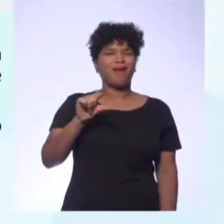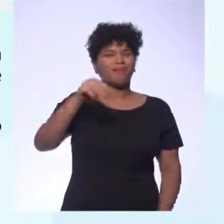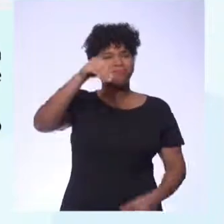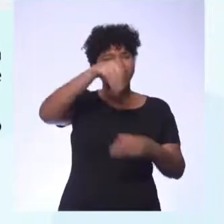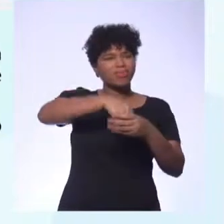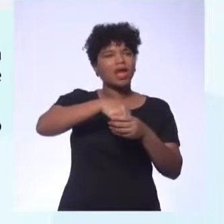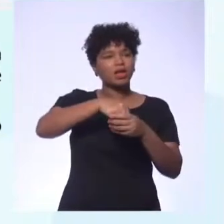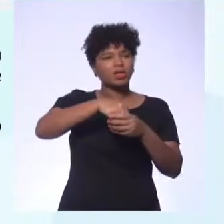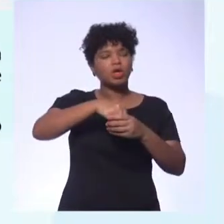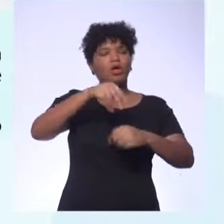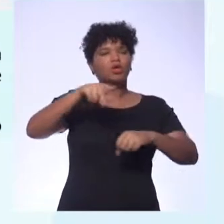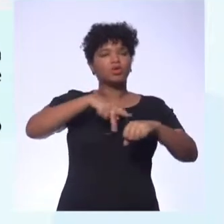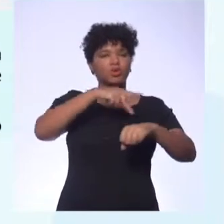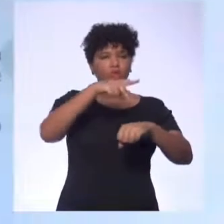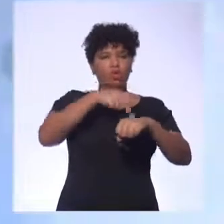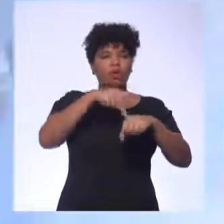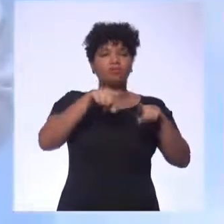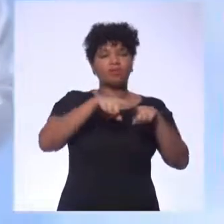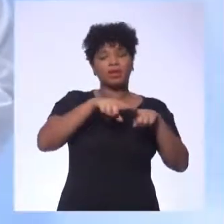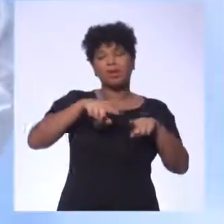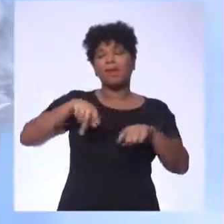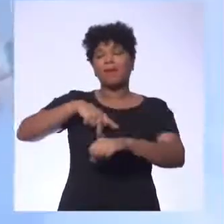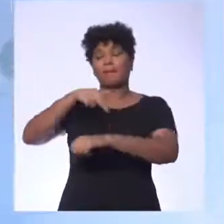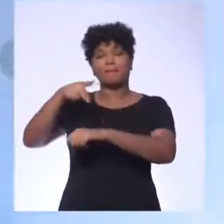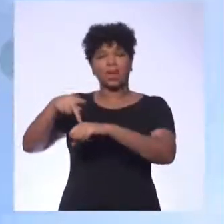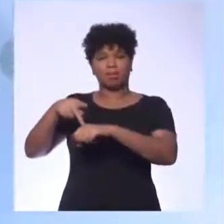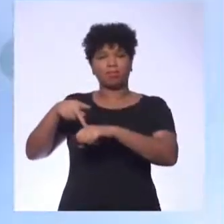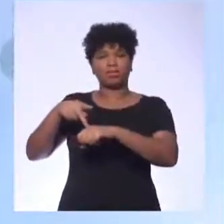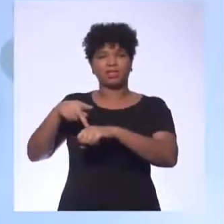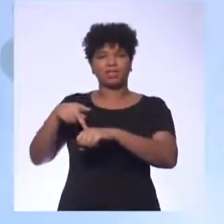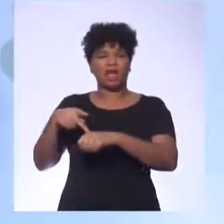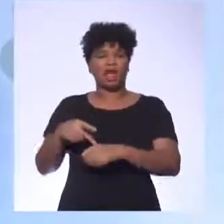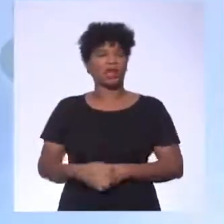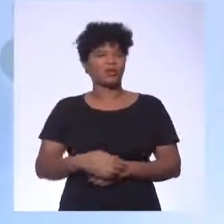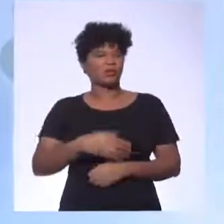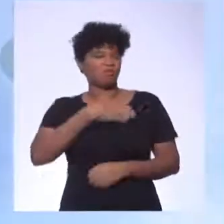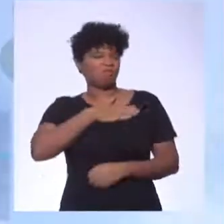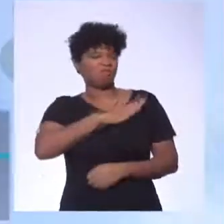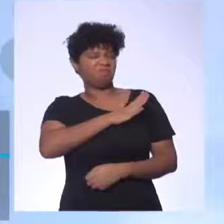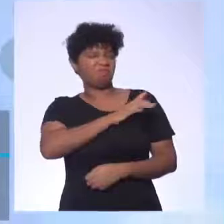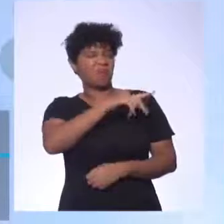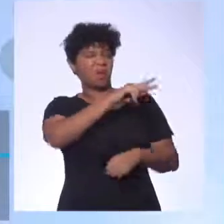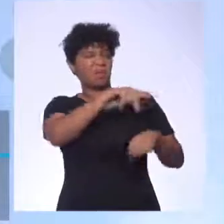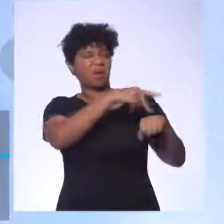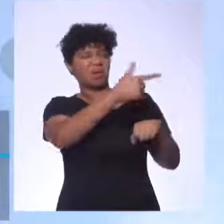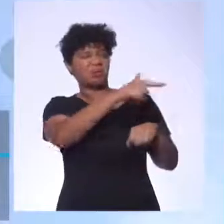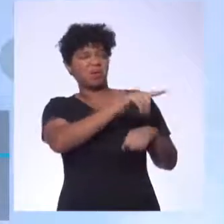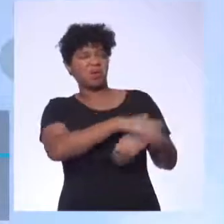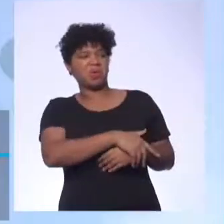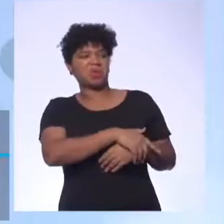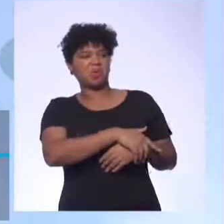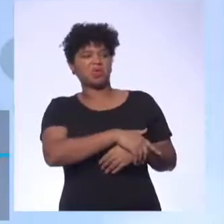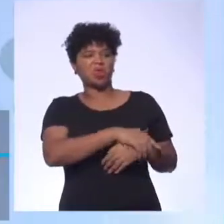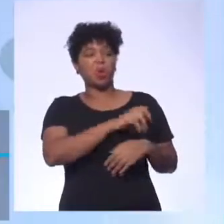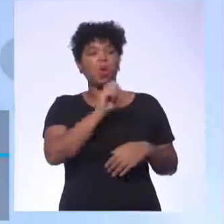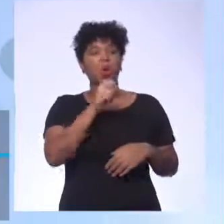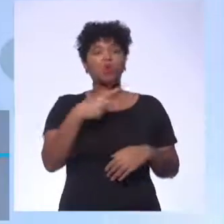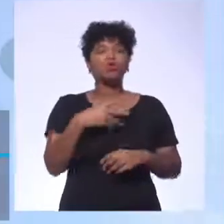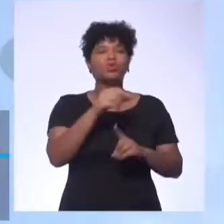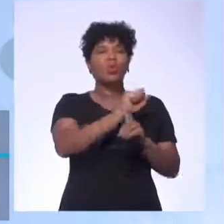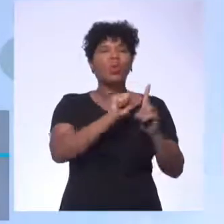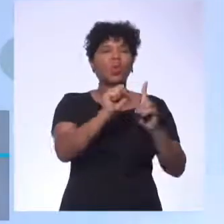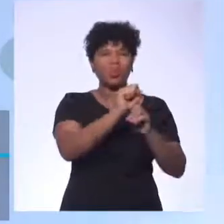e entre eles. Então, são duas reduções aí, né? Dentro do país, da dinâmica de um país